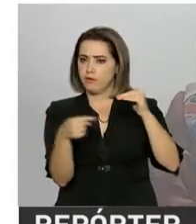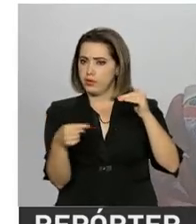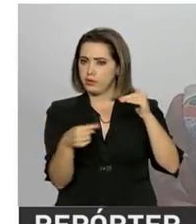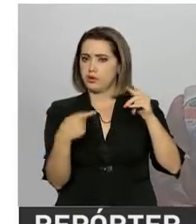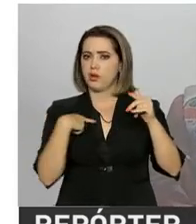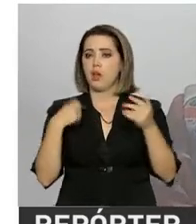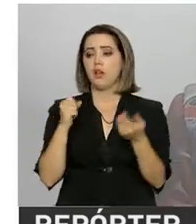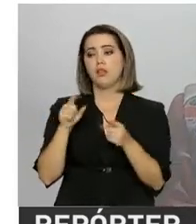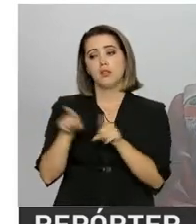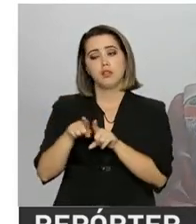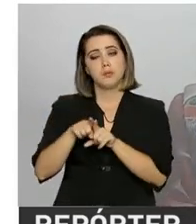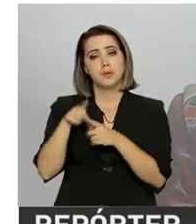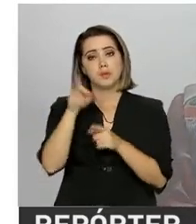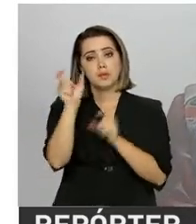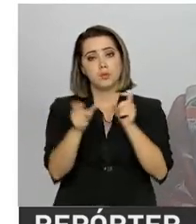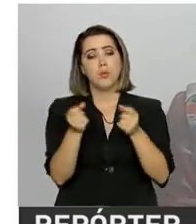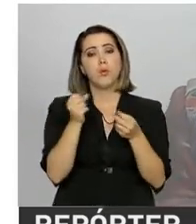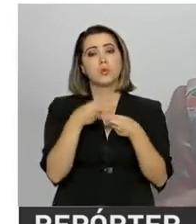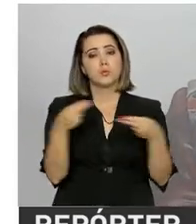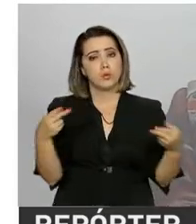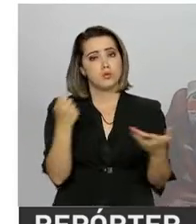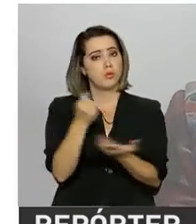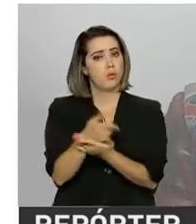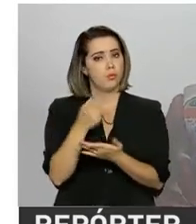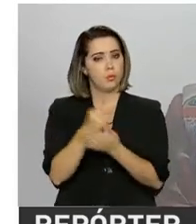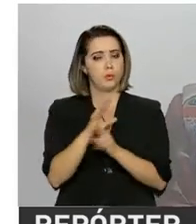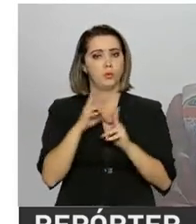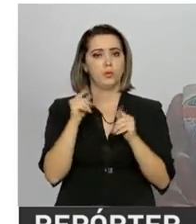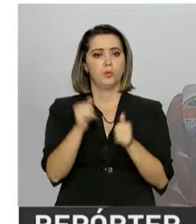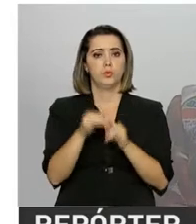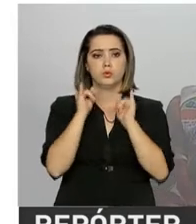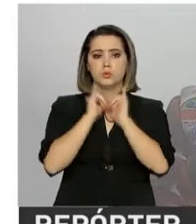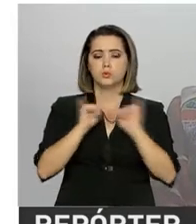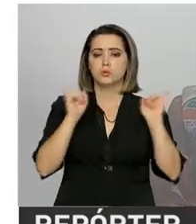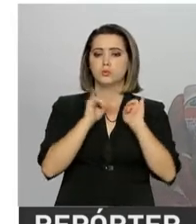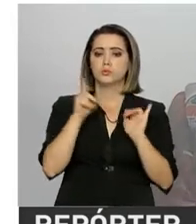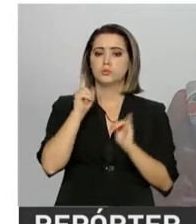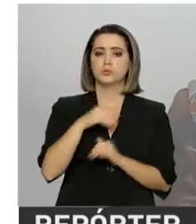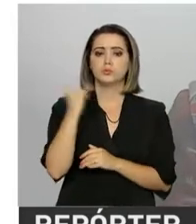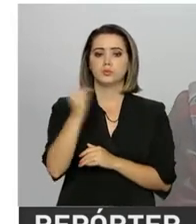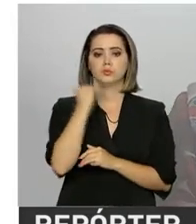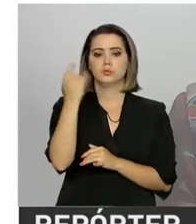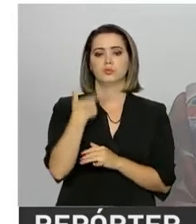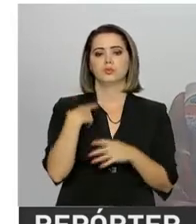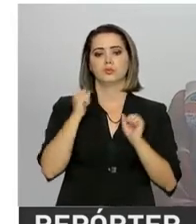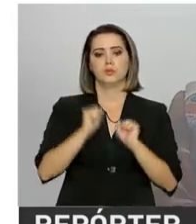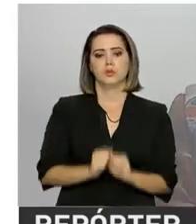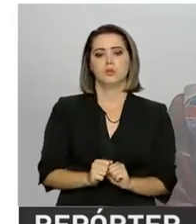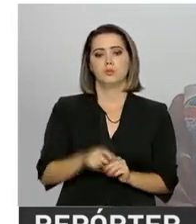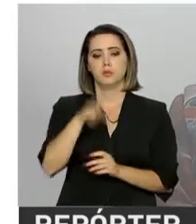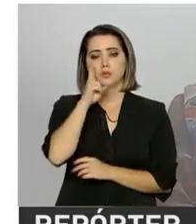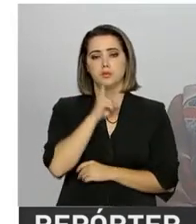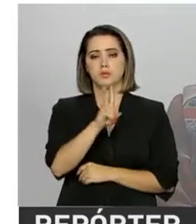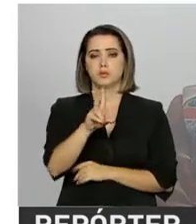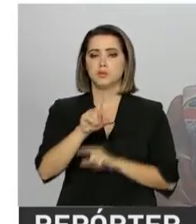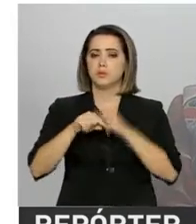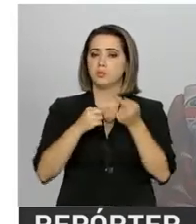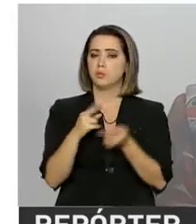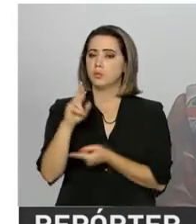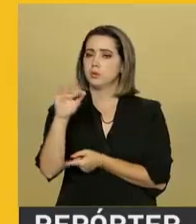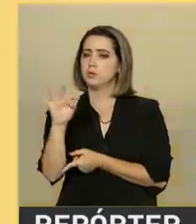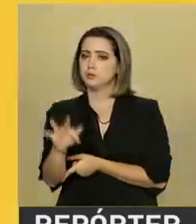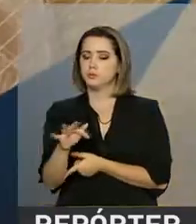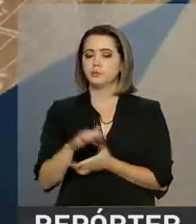realizadas no ano de 2006 todo dado lançado é importante e poderá ser o verificado pela receita